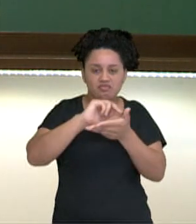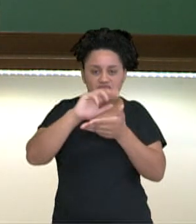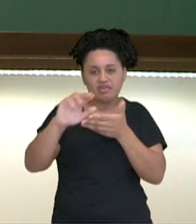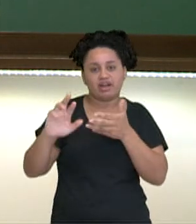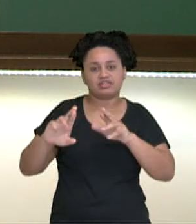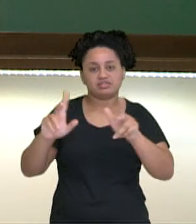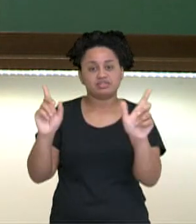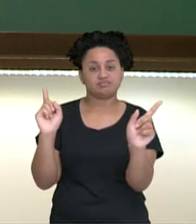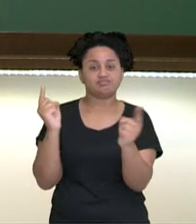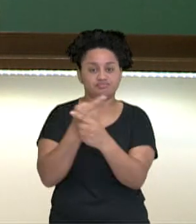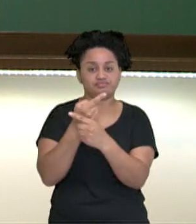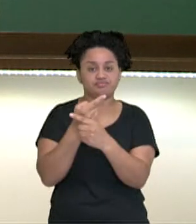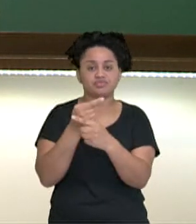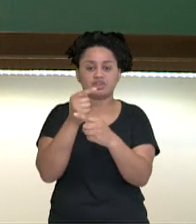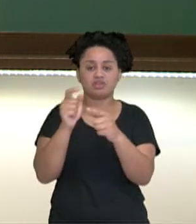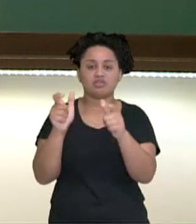disputados